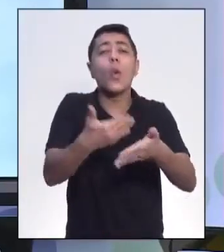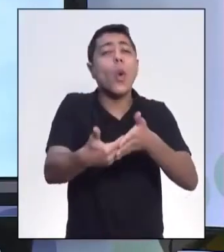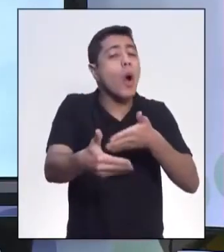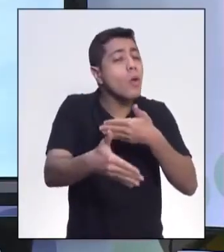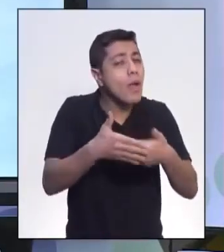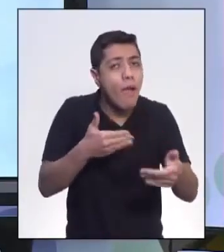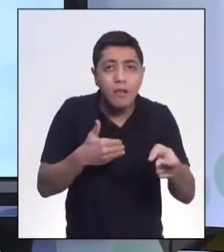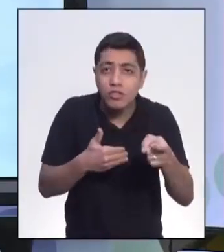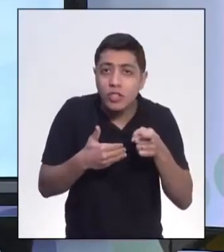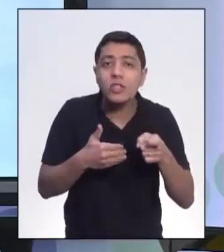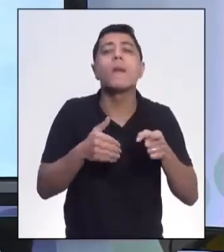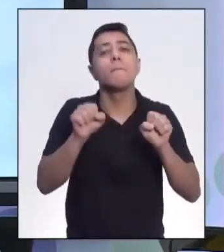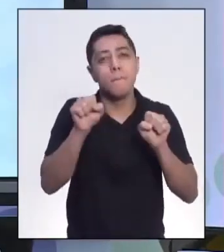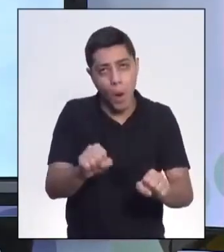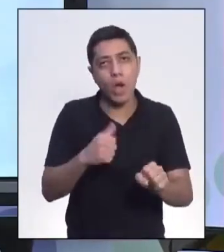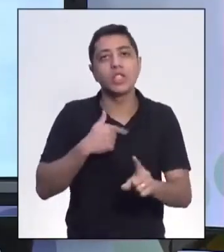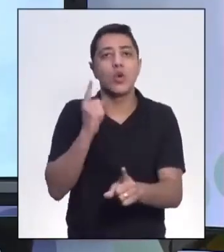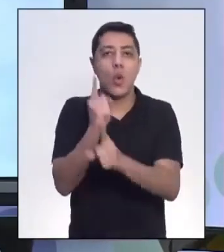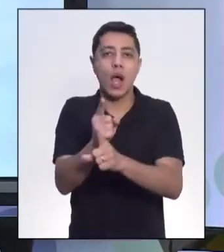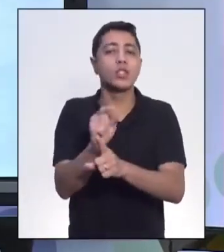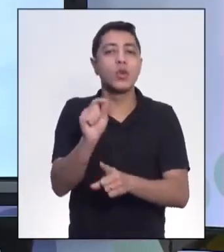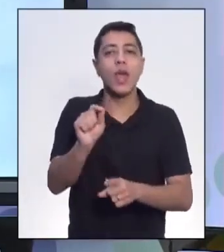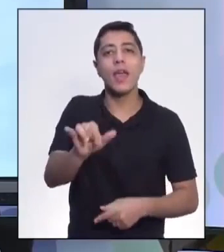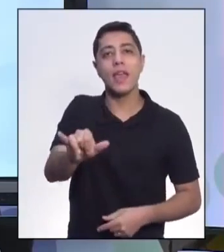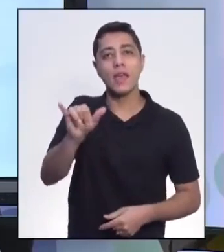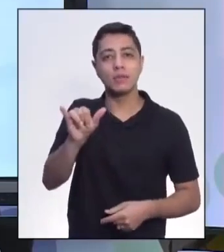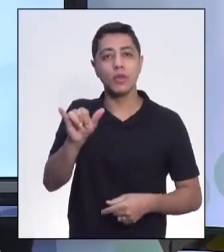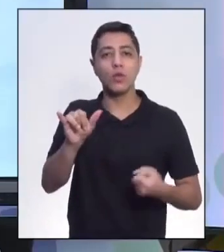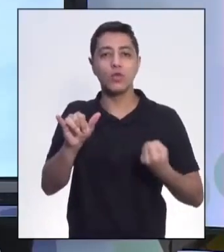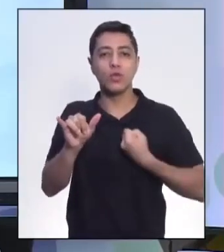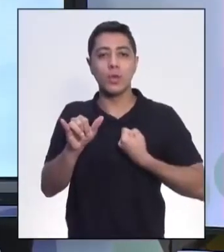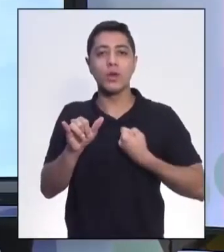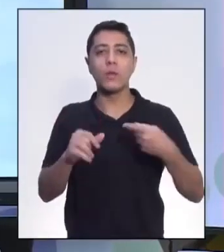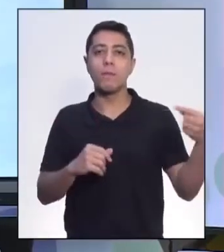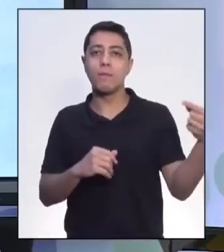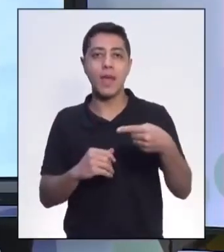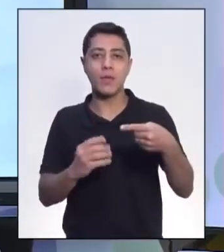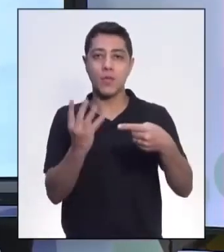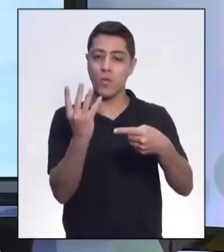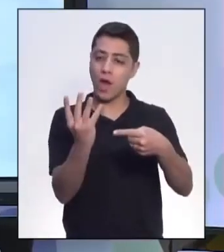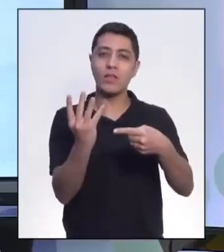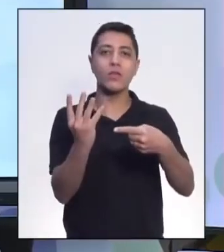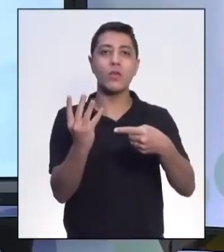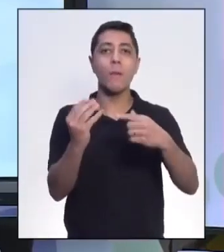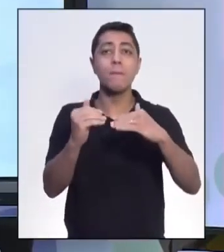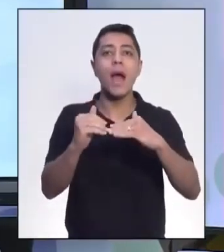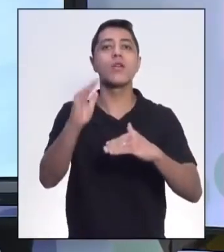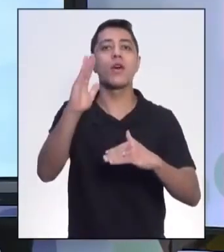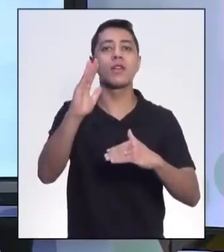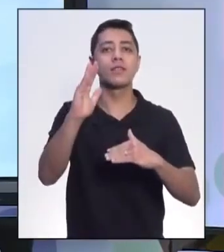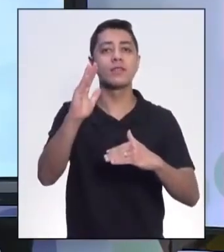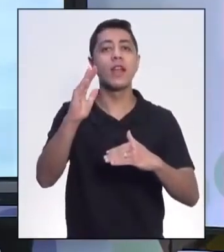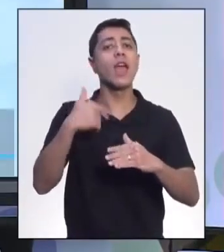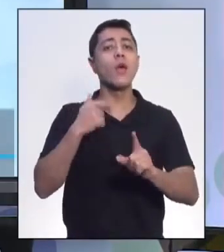não entendi. Por que isso é meio óbvio? Por causa deste pontinho aqui embaixo, ó. Quem é esse pontinho aqui embaixo?